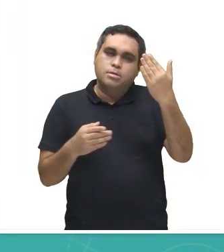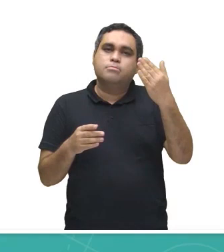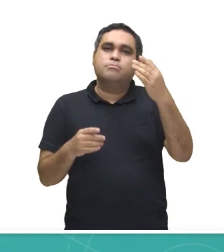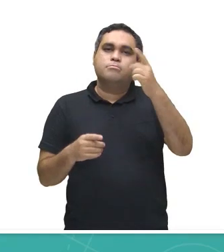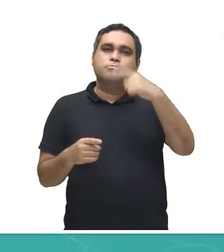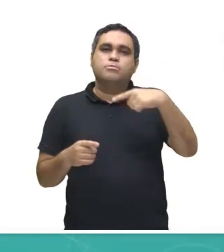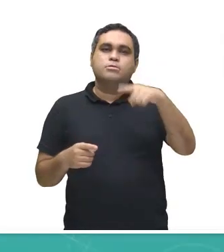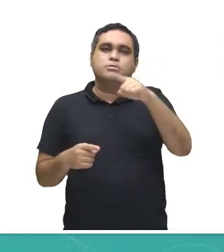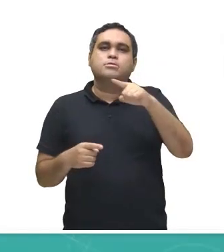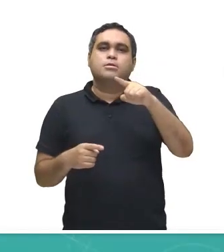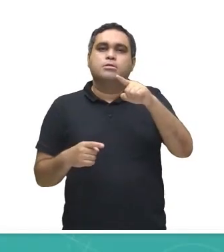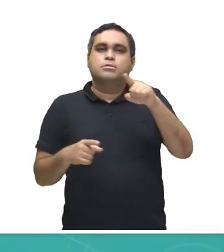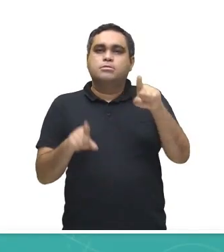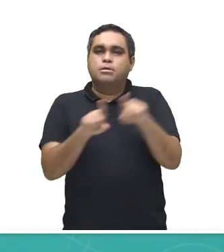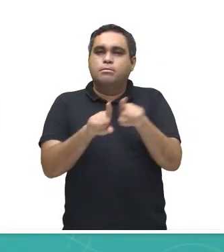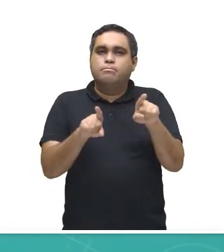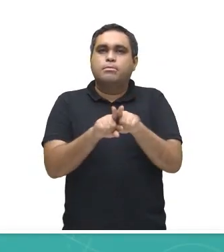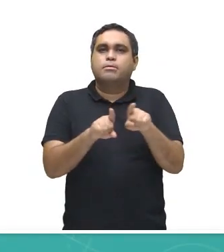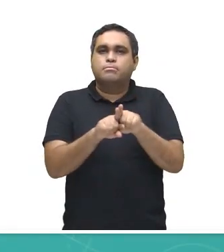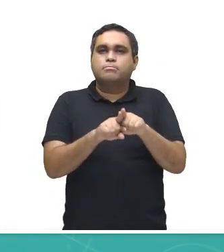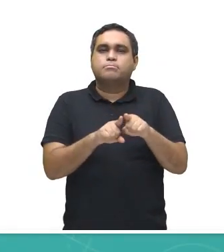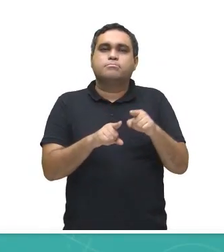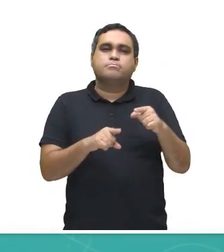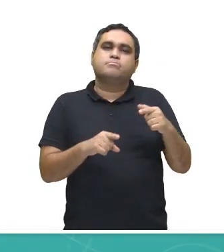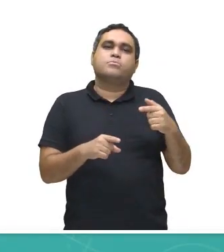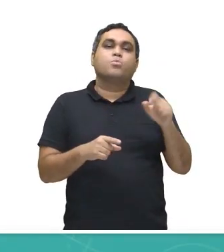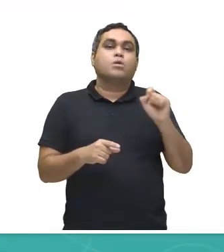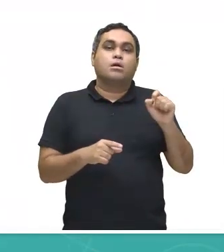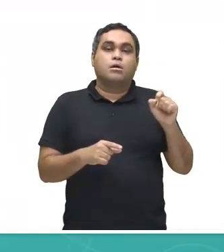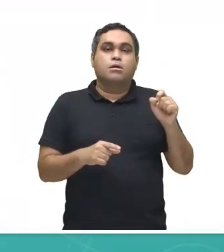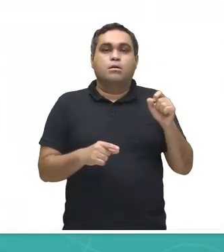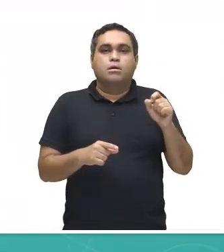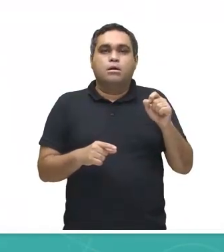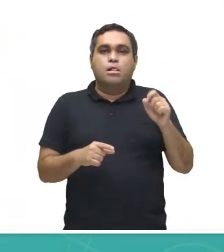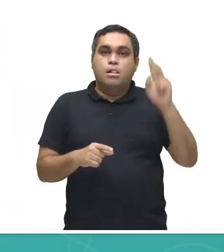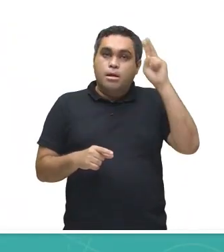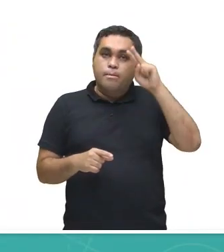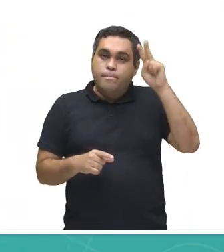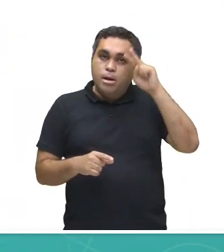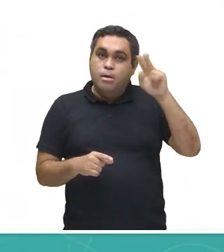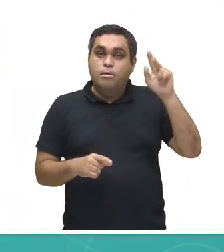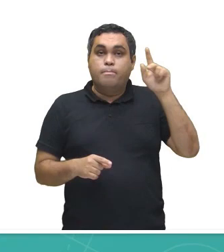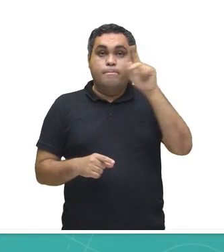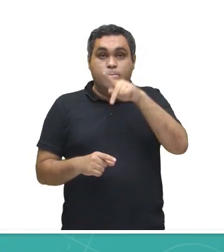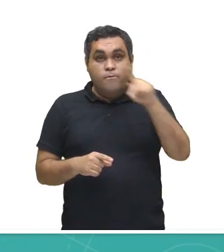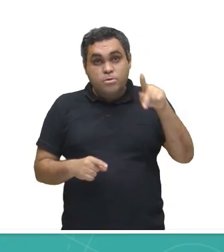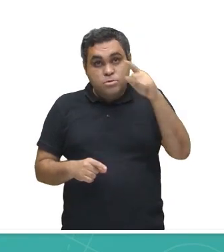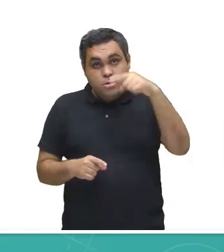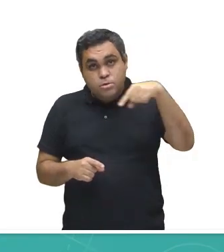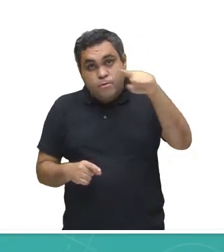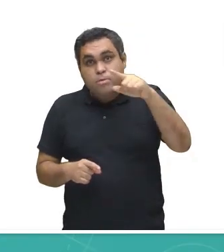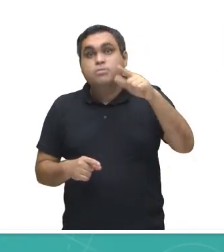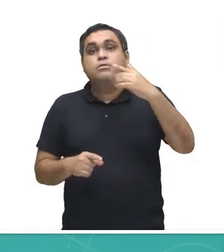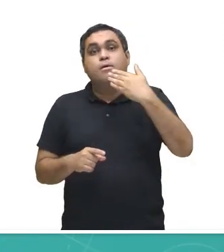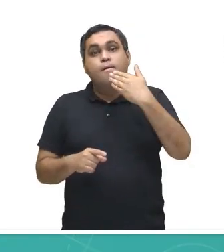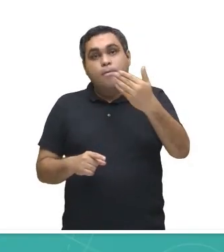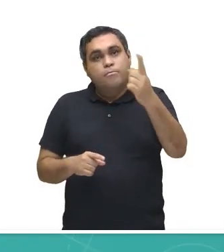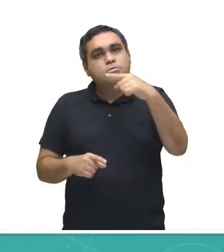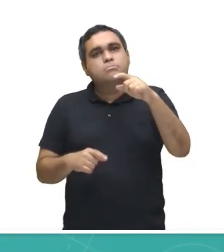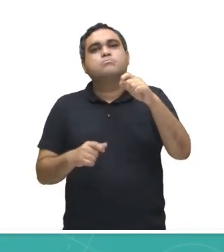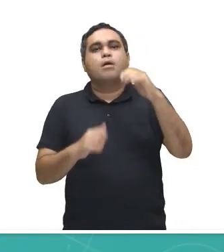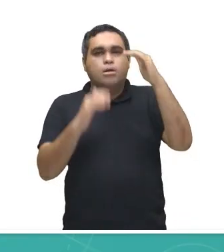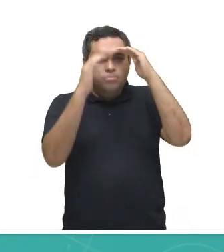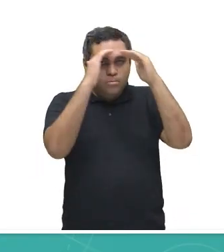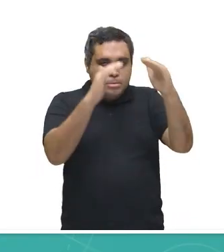estão apoiando vocês. Lembrando que vocês têm que fazer também aí o que os professores de vocês estão solicitando, ok? Então, olha